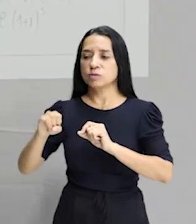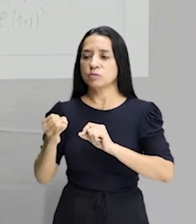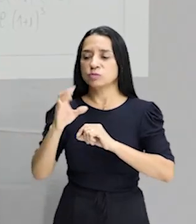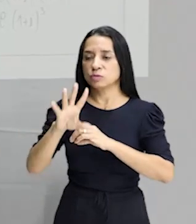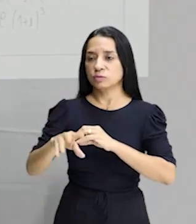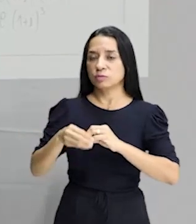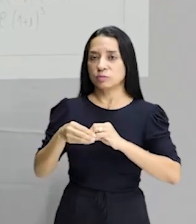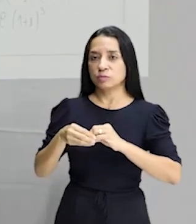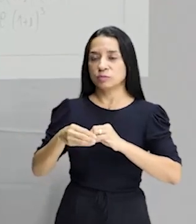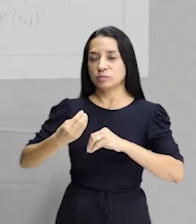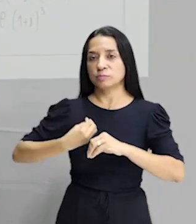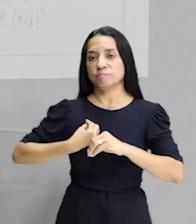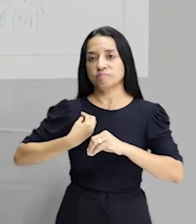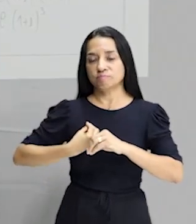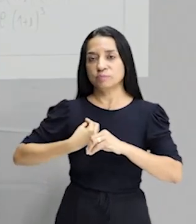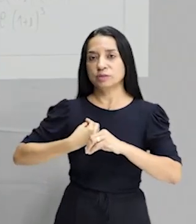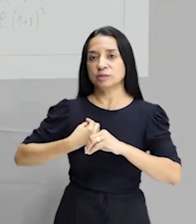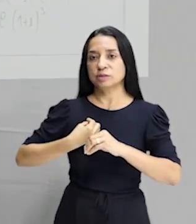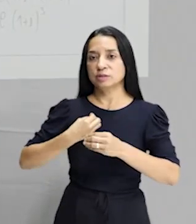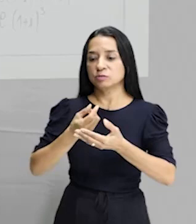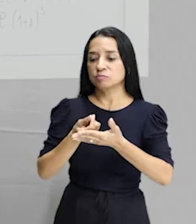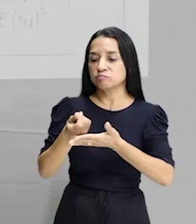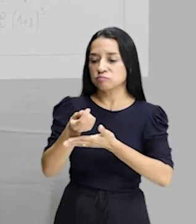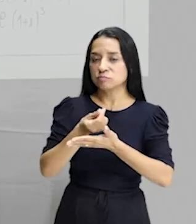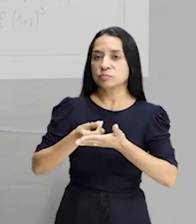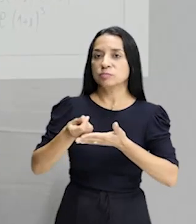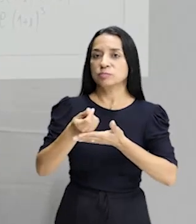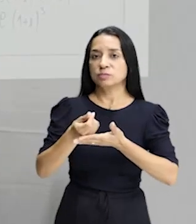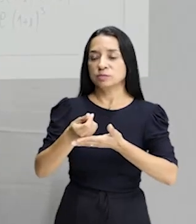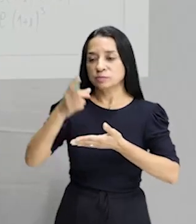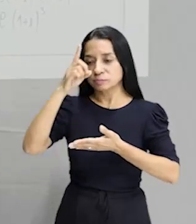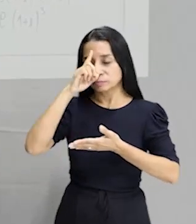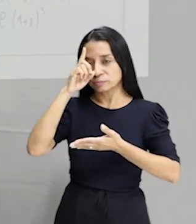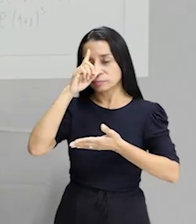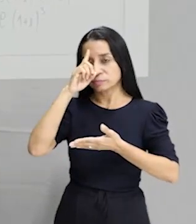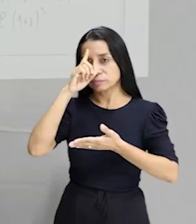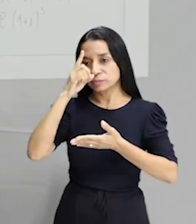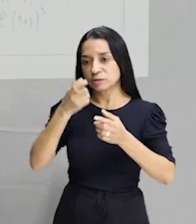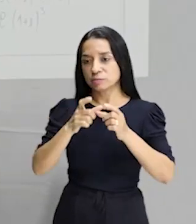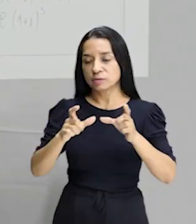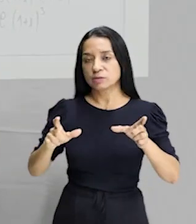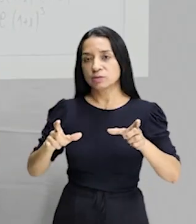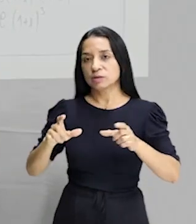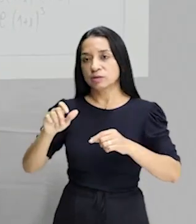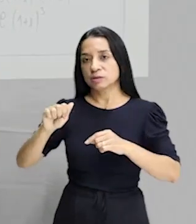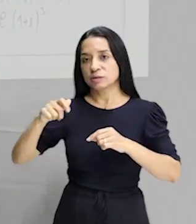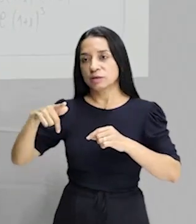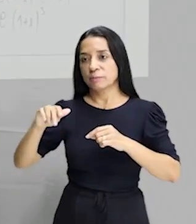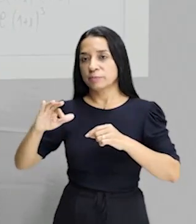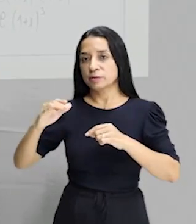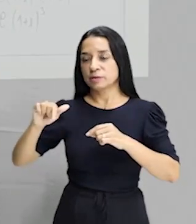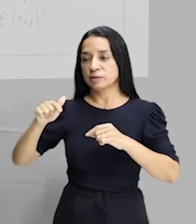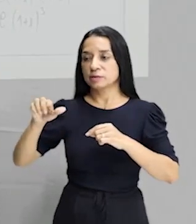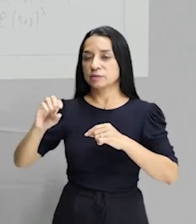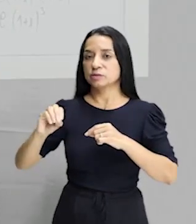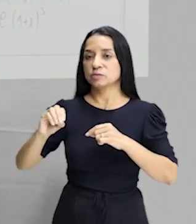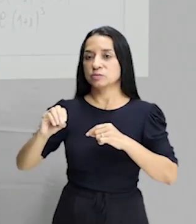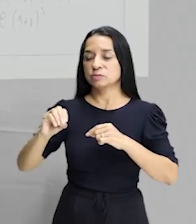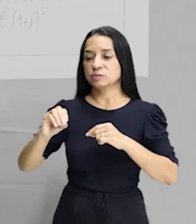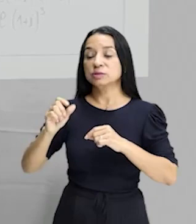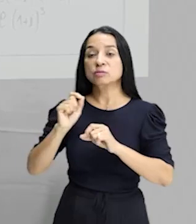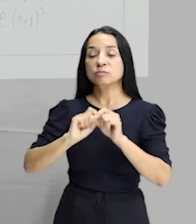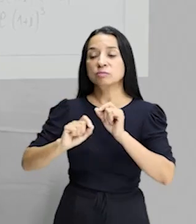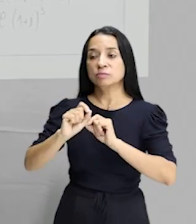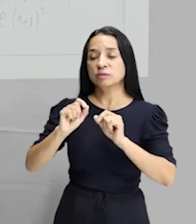financeiras aí do nosso dia a dia tá a maioria das aplicações feitas em regime de juro